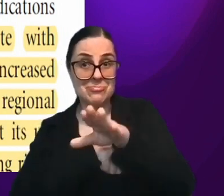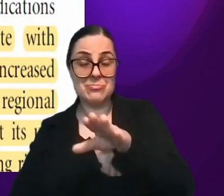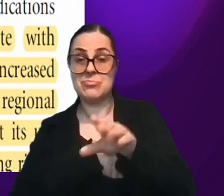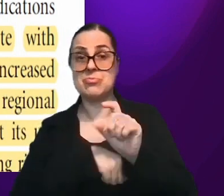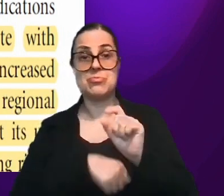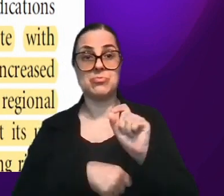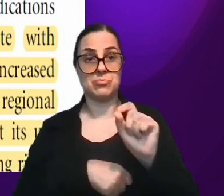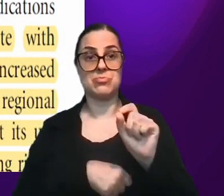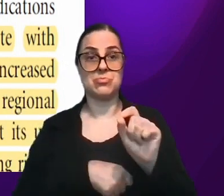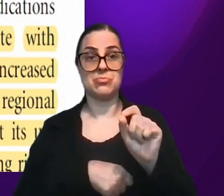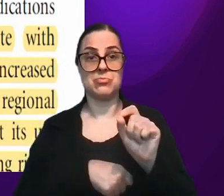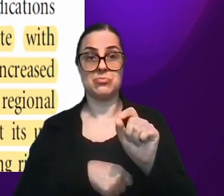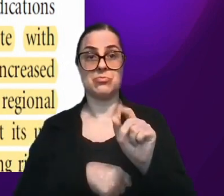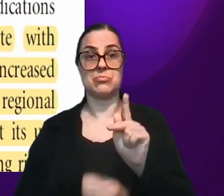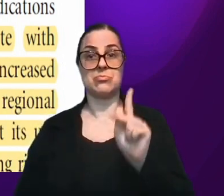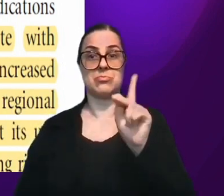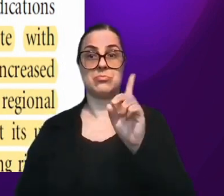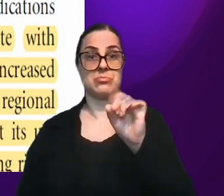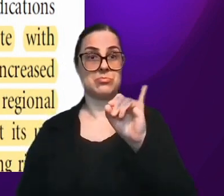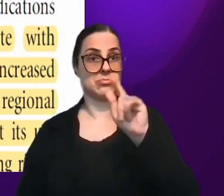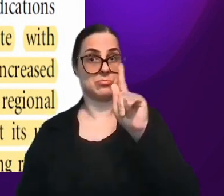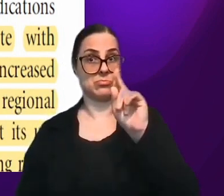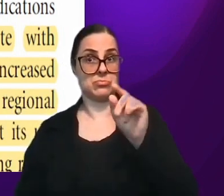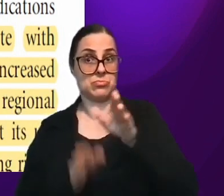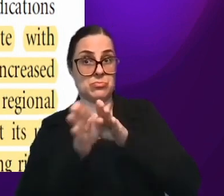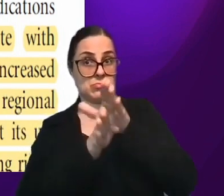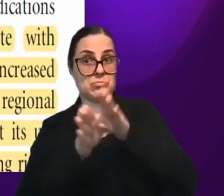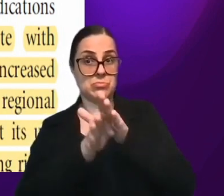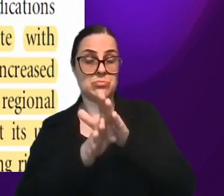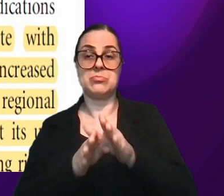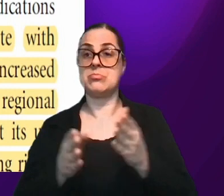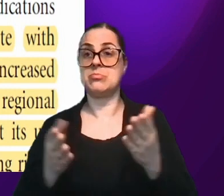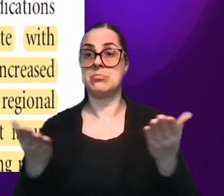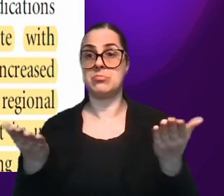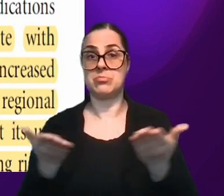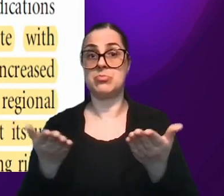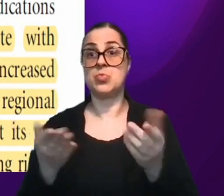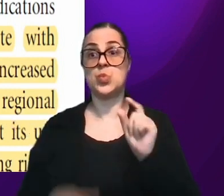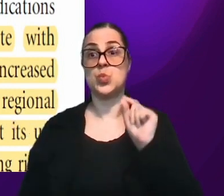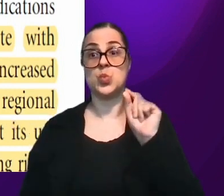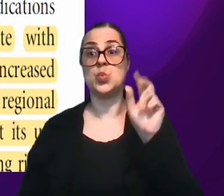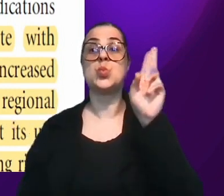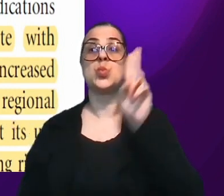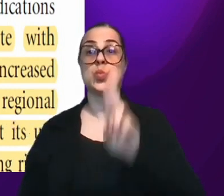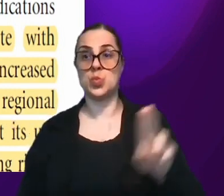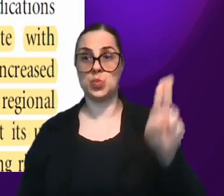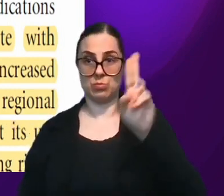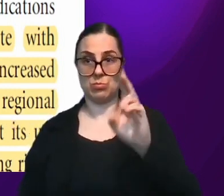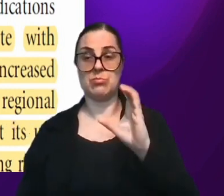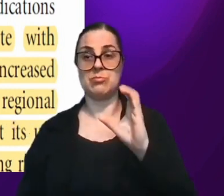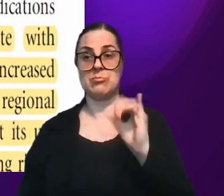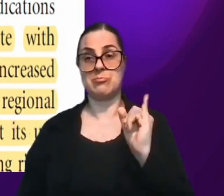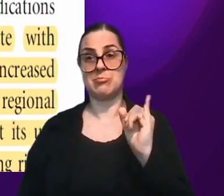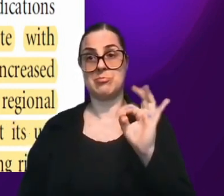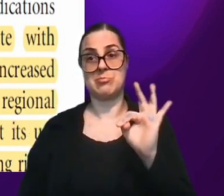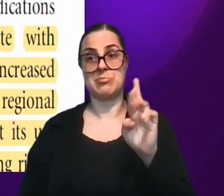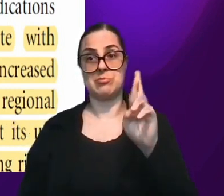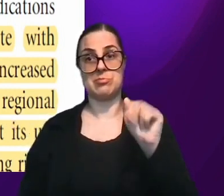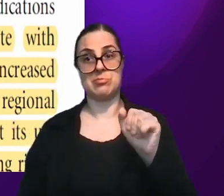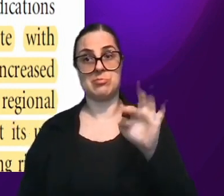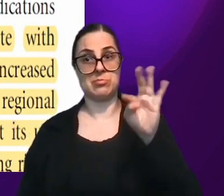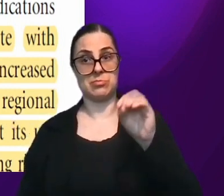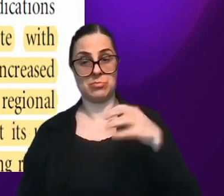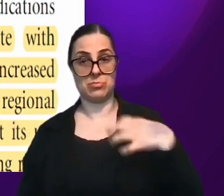a anticoagulação em terapias contínuas, nós sugere a utilização do citrato regional mais do que a heparina,